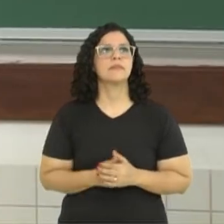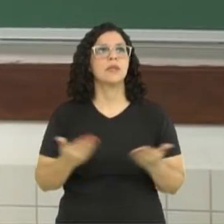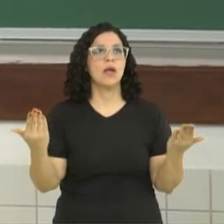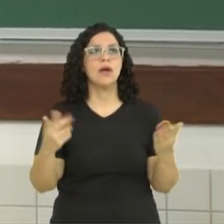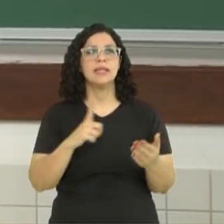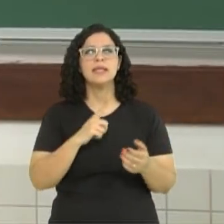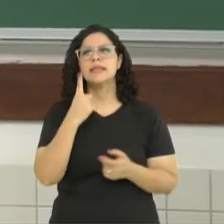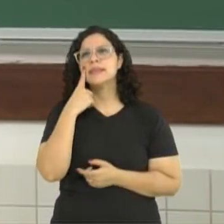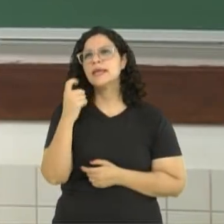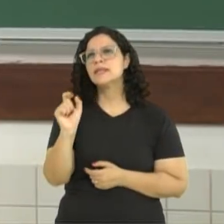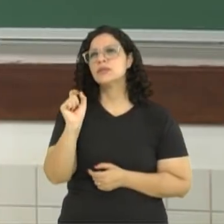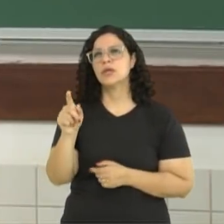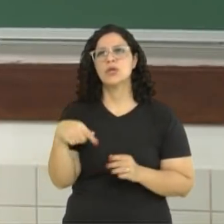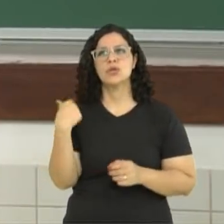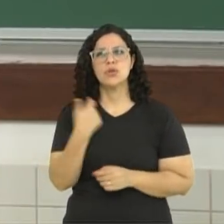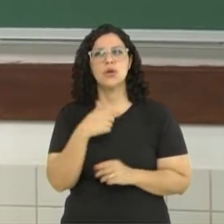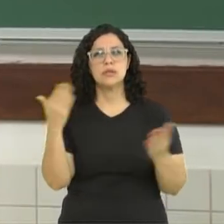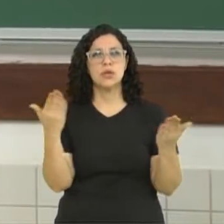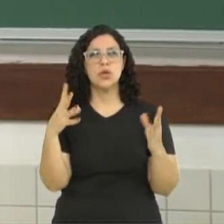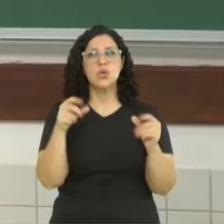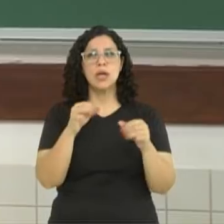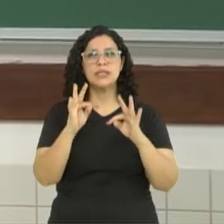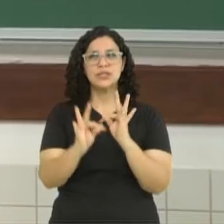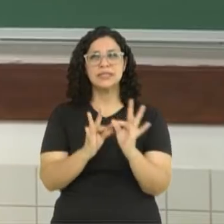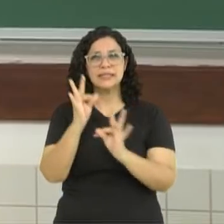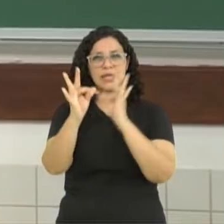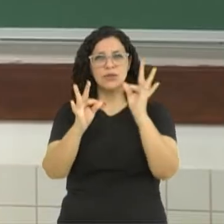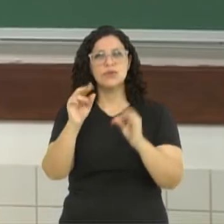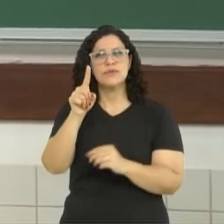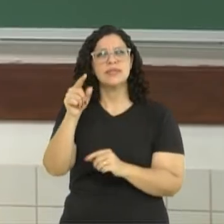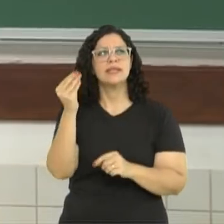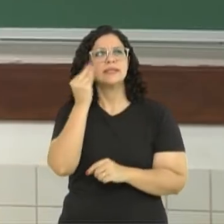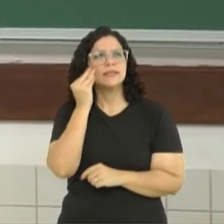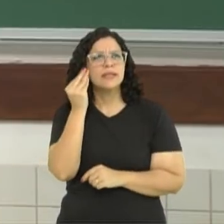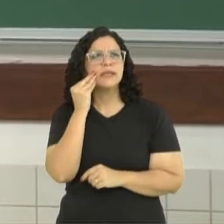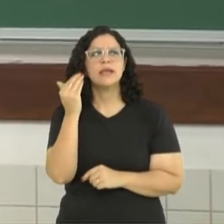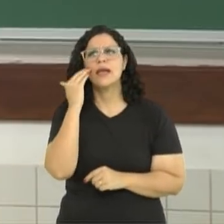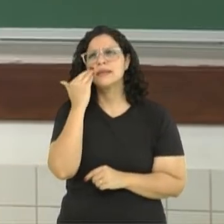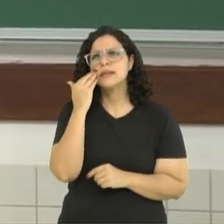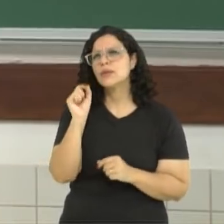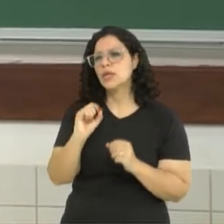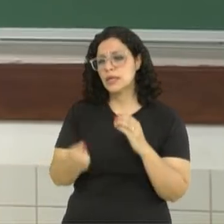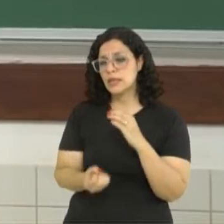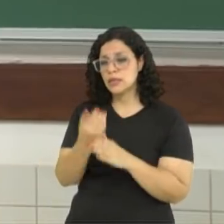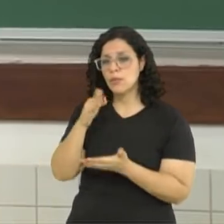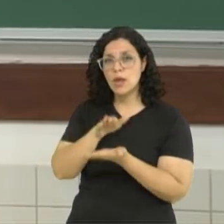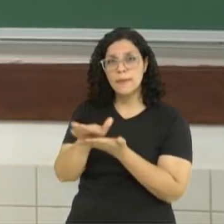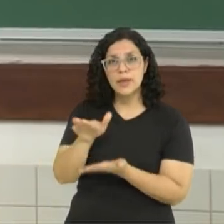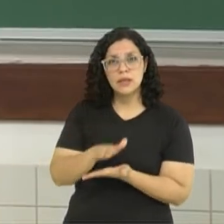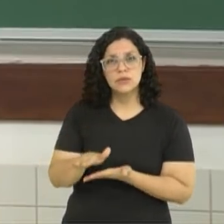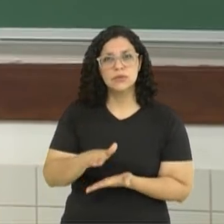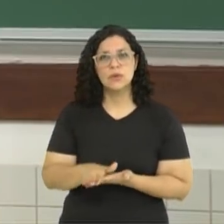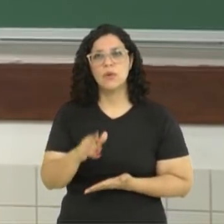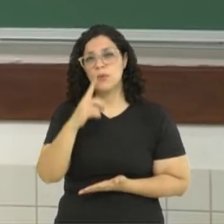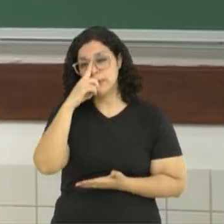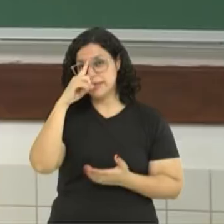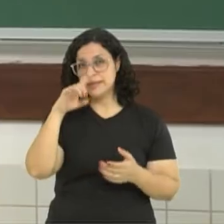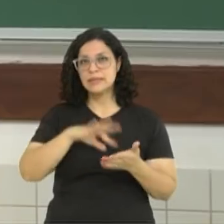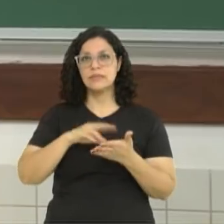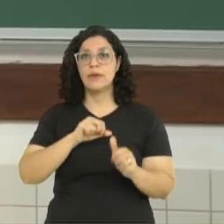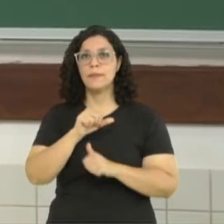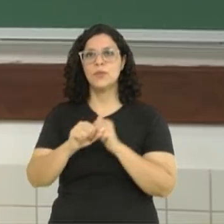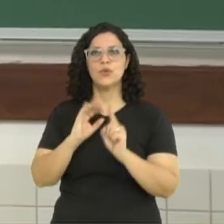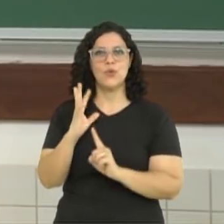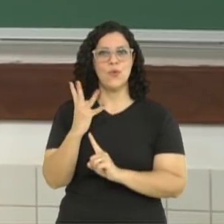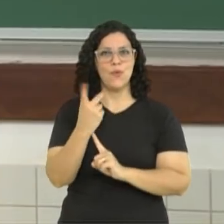E aqui é interessante, gente, como a gente está no meio de tecnologia, vocês têm que entender que quando surgiu a impressão revolucionou as